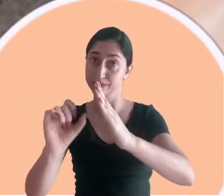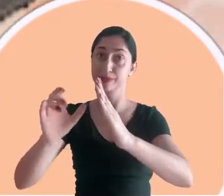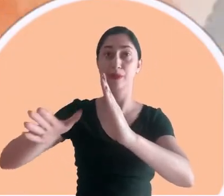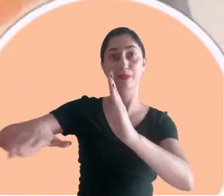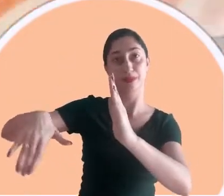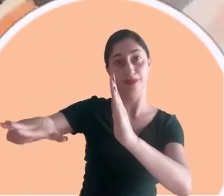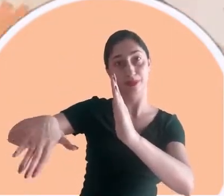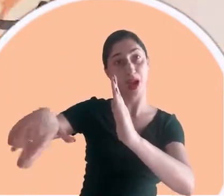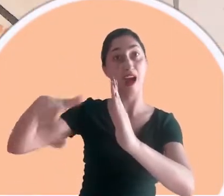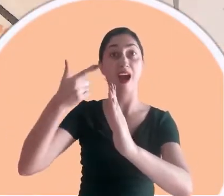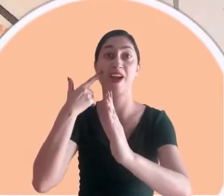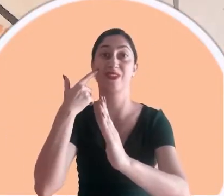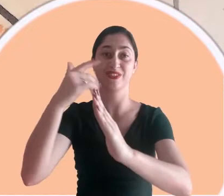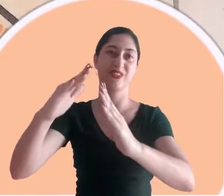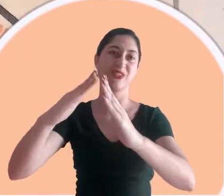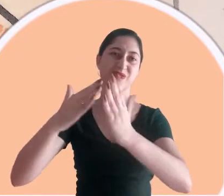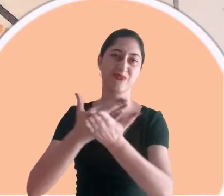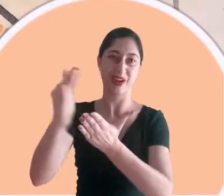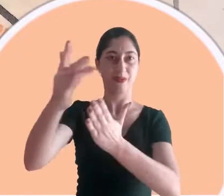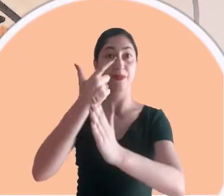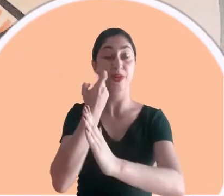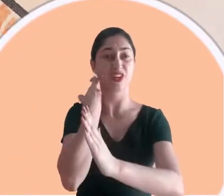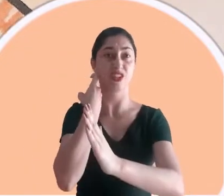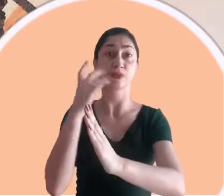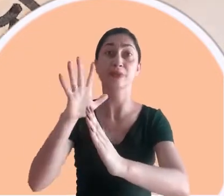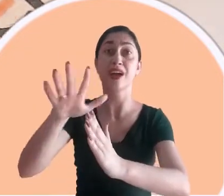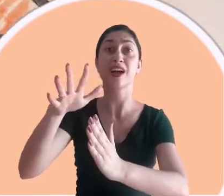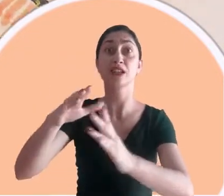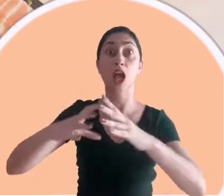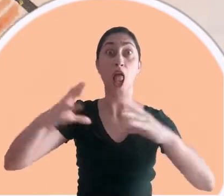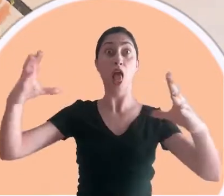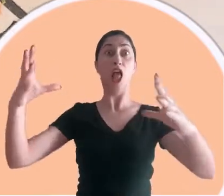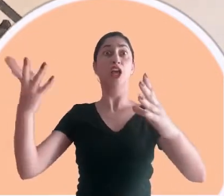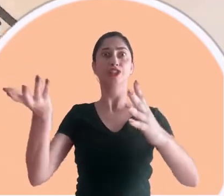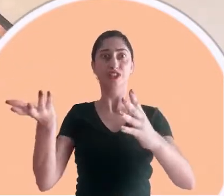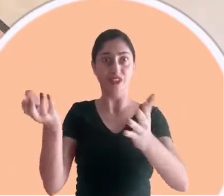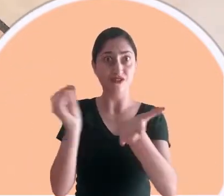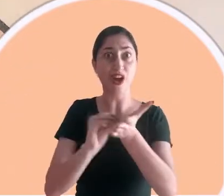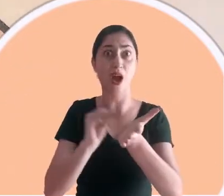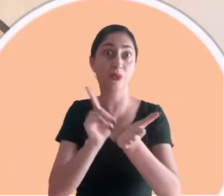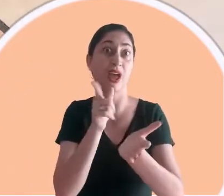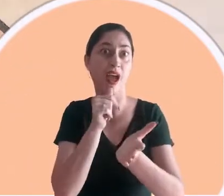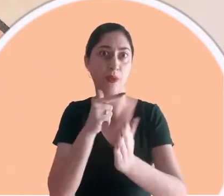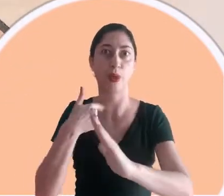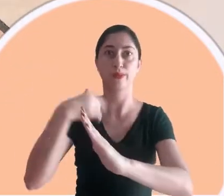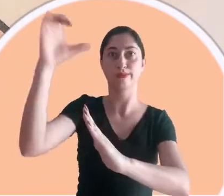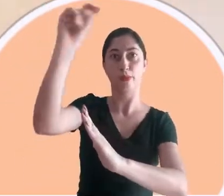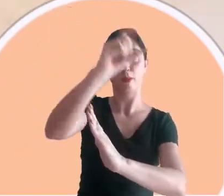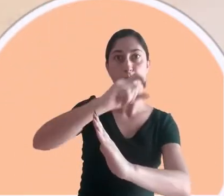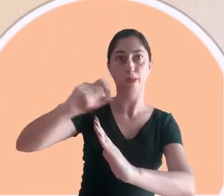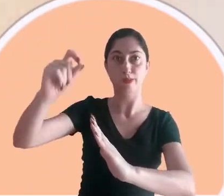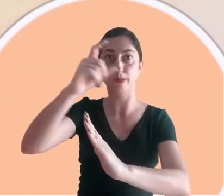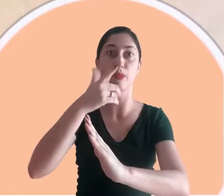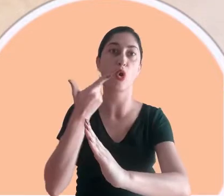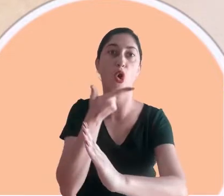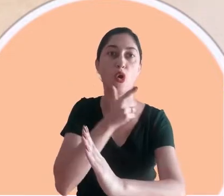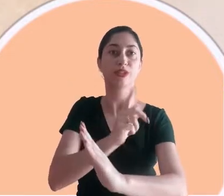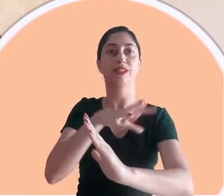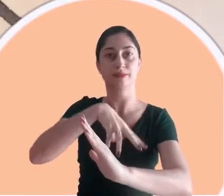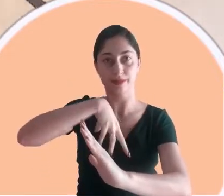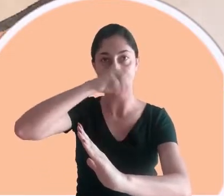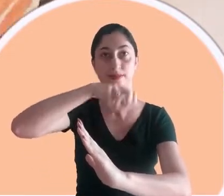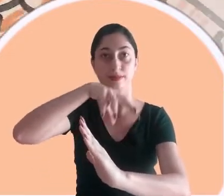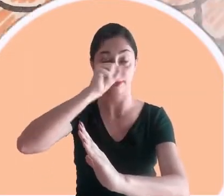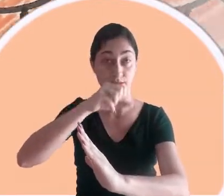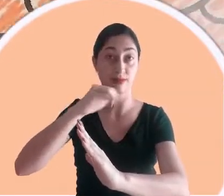nadadeira. E aí o teto virou um peixe. Mas o peixe tava ficando muito grande e tava fora d'água. Então, eu botei umas bolhas pra ele poder respirar.